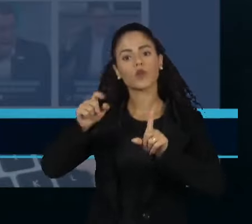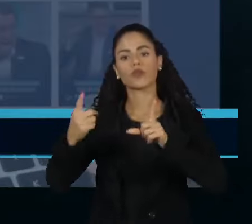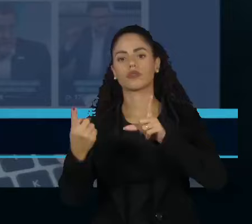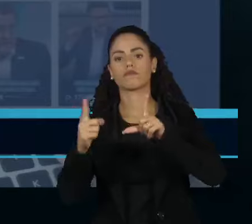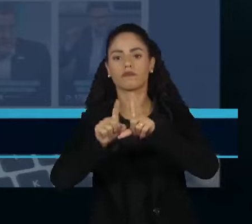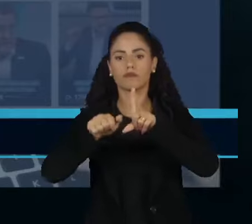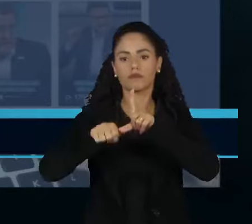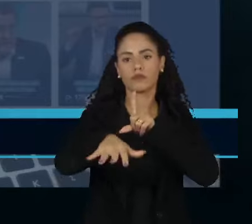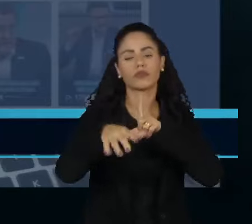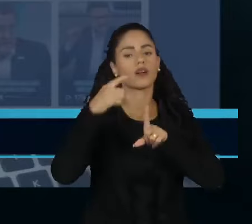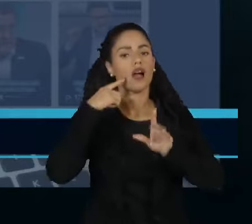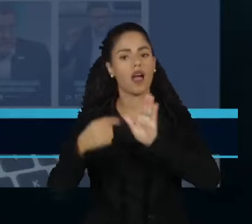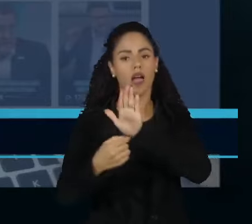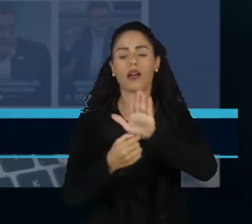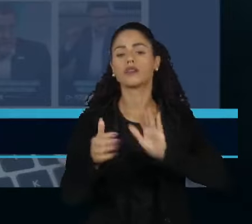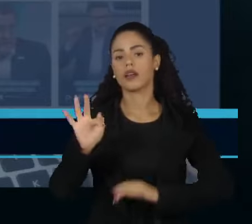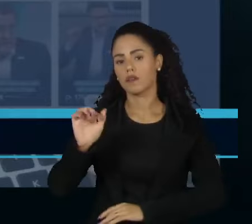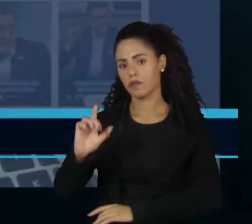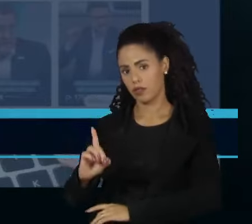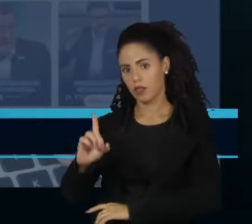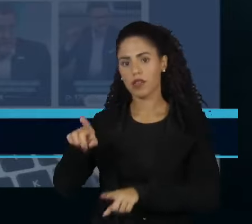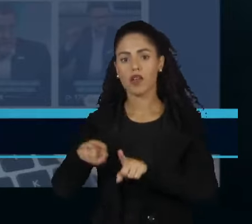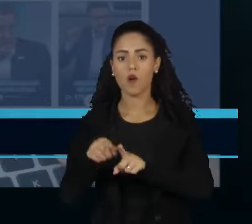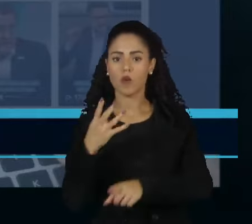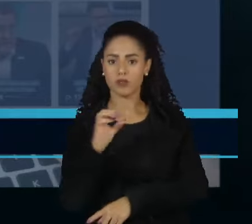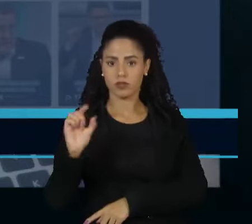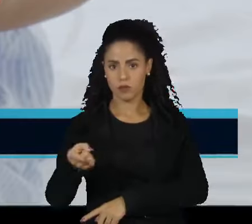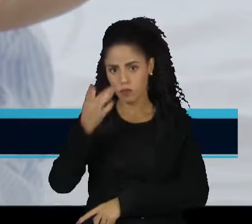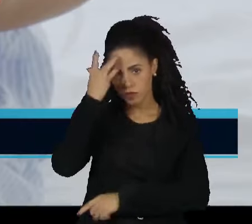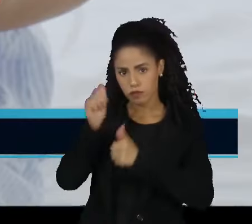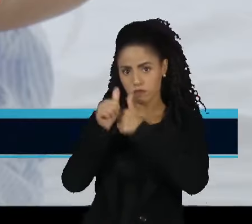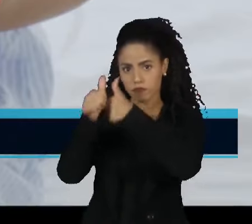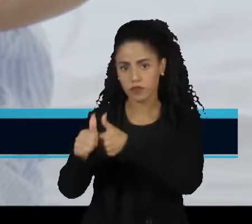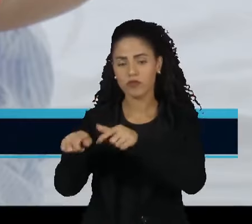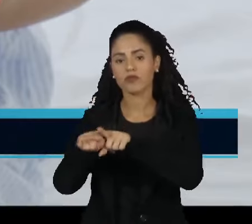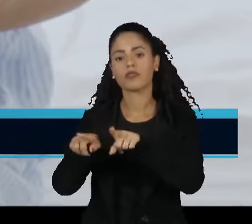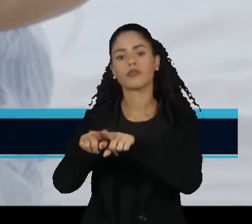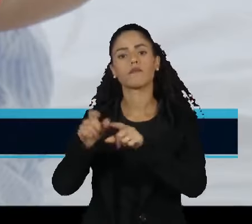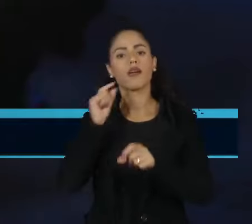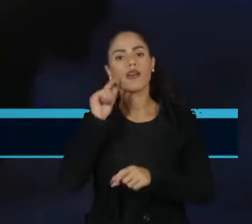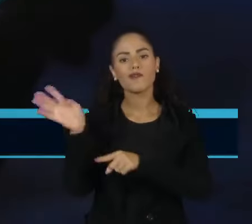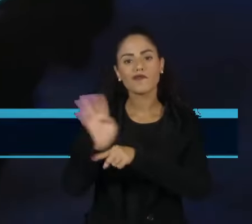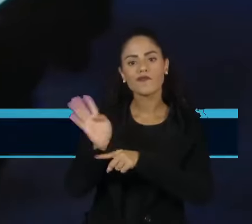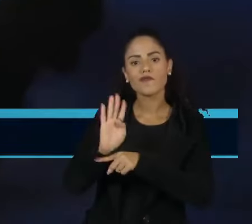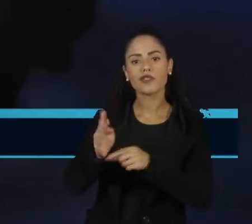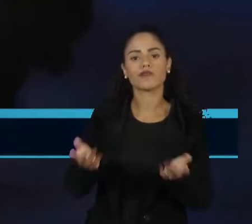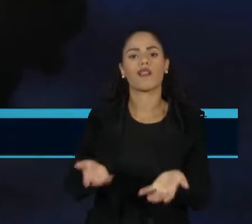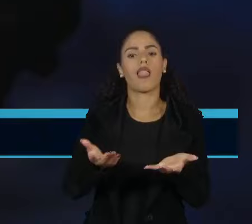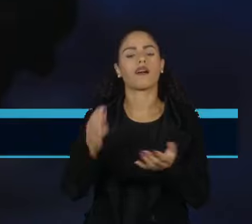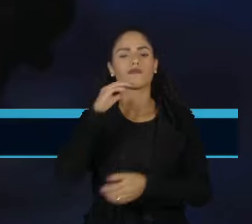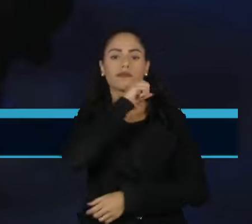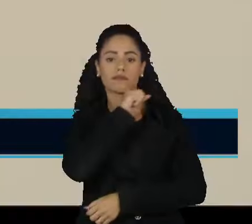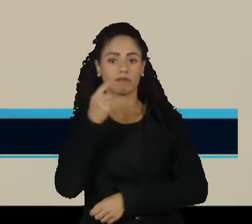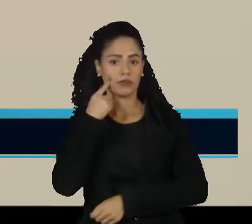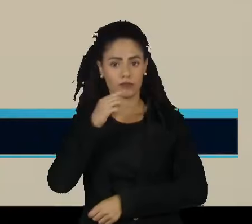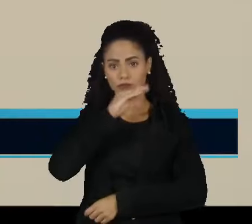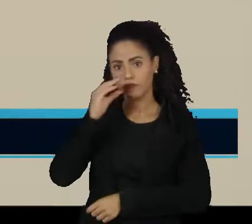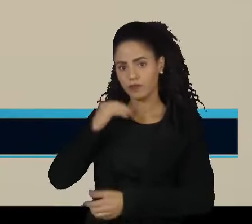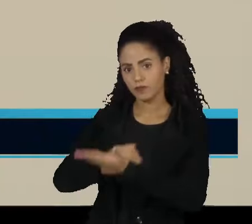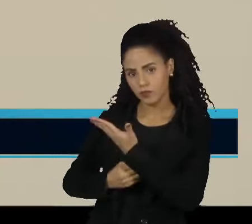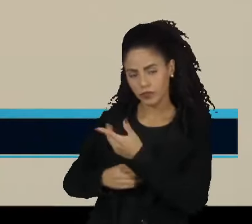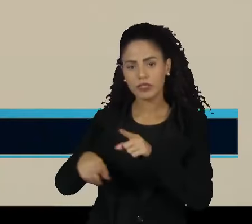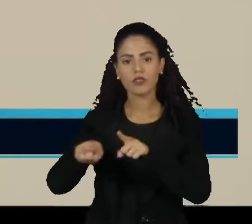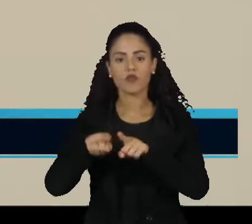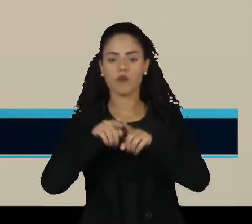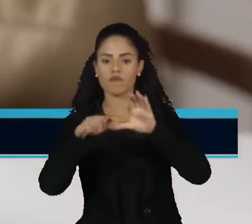FD já conta com mais de 400.000 seguidores na plataforma em meio a vídeos leves os jovens fãs da mídia social recebem